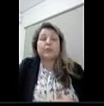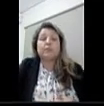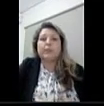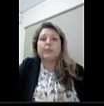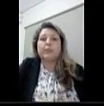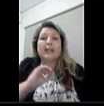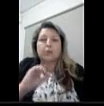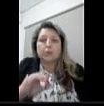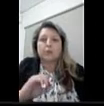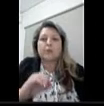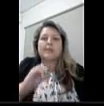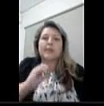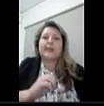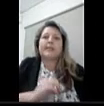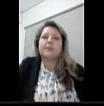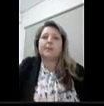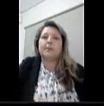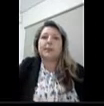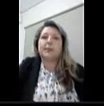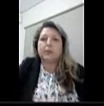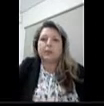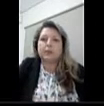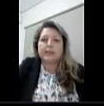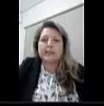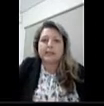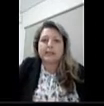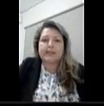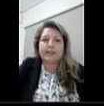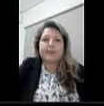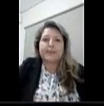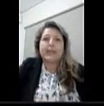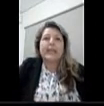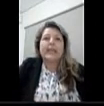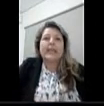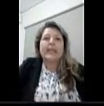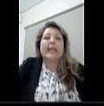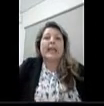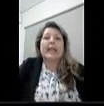ajuda muito a todos e principalmente o aluno com dislexia.